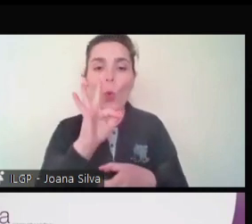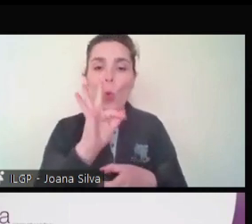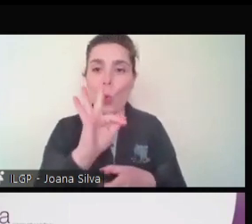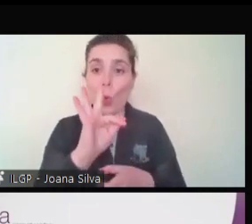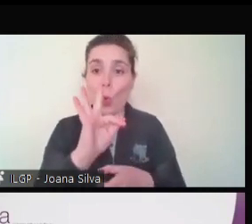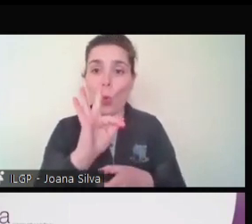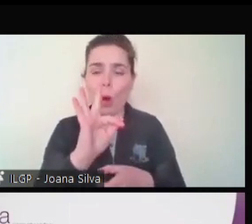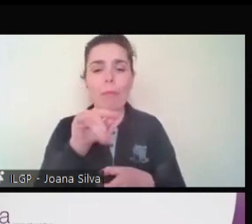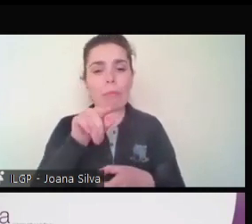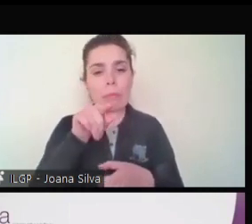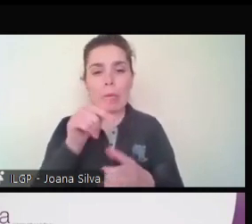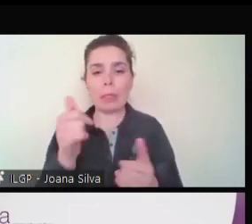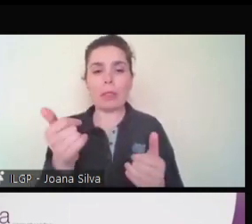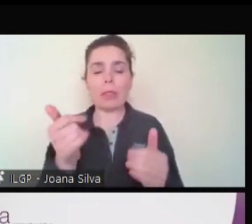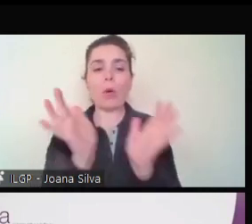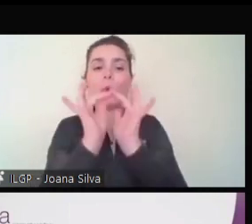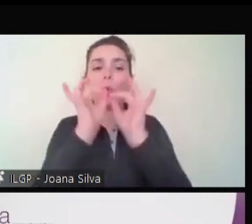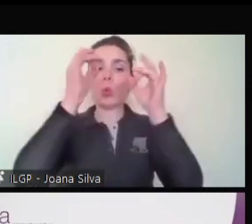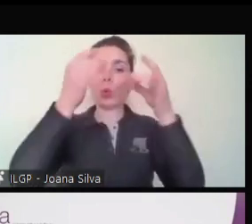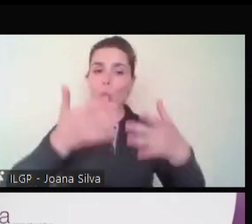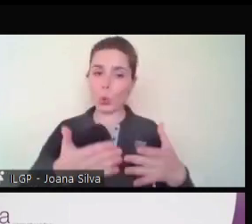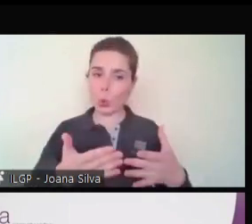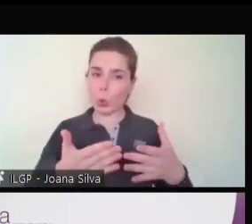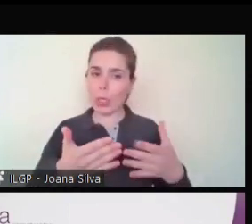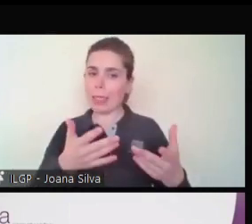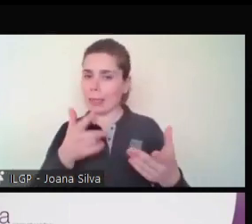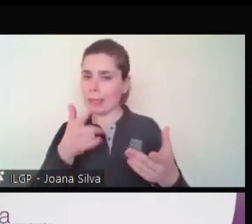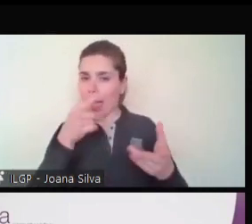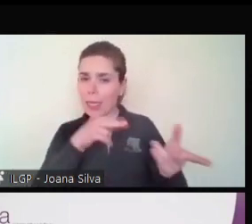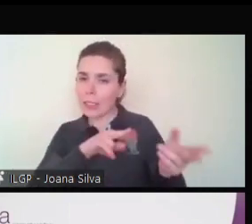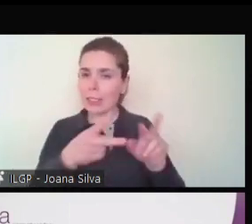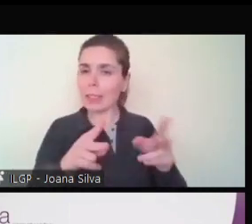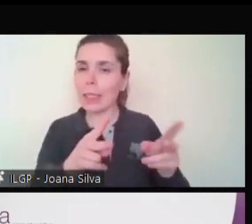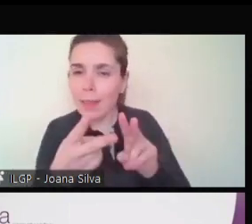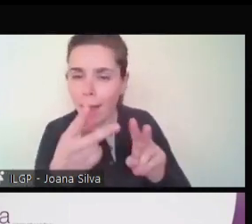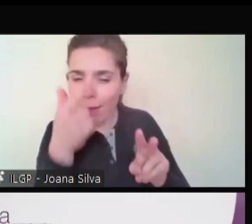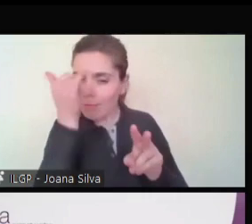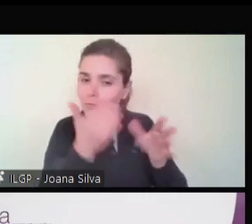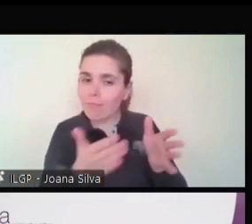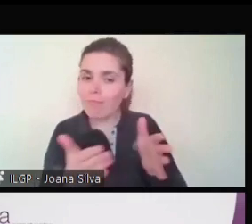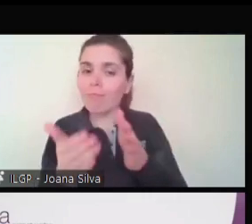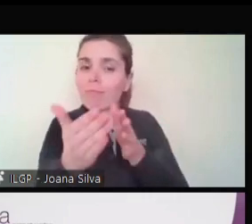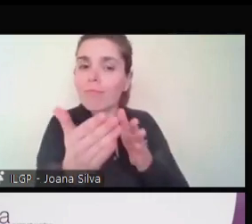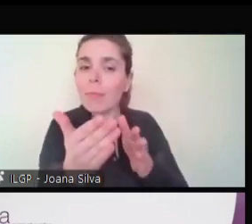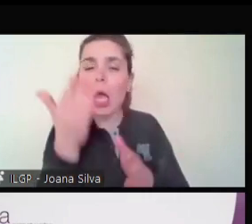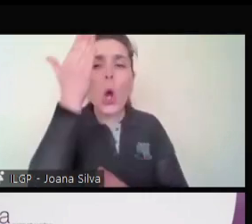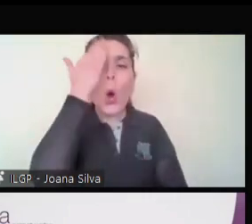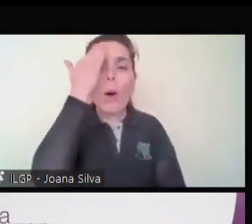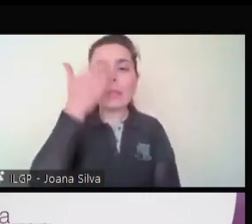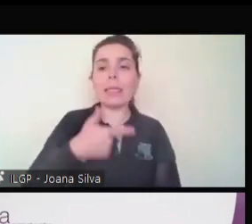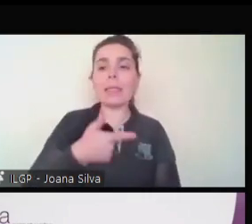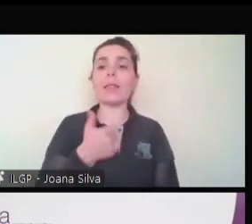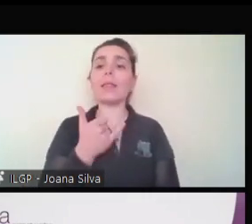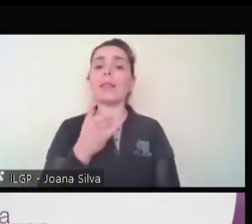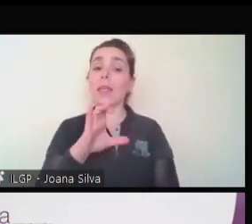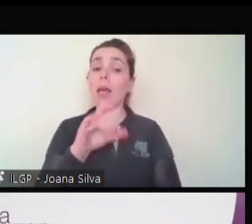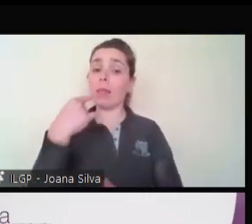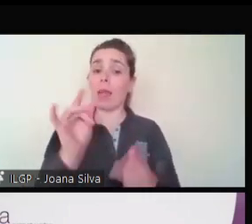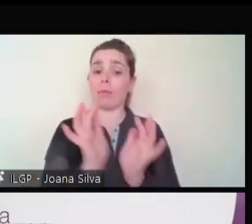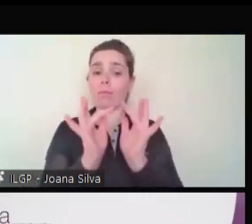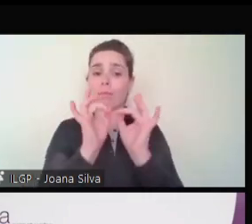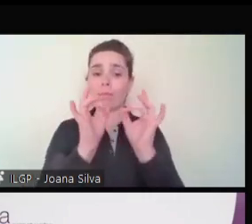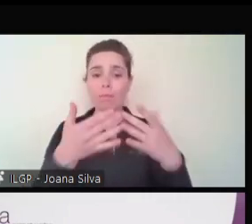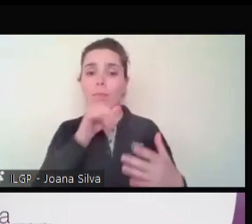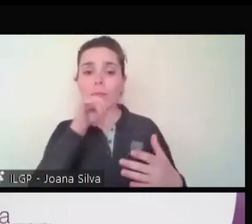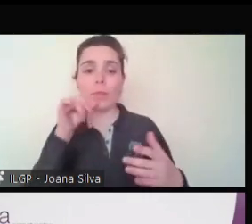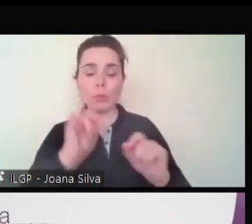este portal, o site da estratégia e verem o que está previsto em termos de competências TIC. Tem aqui o link direto, podem simplesmente navegar